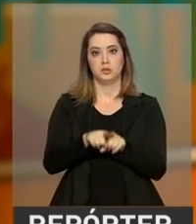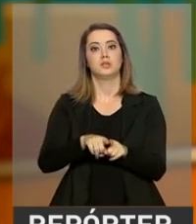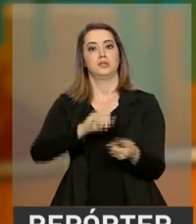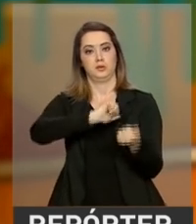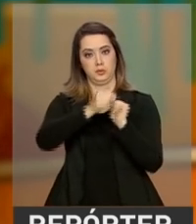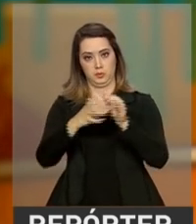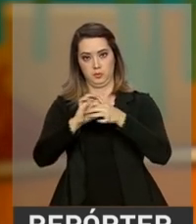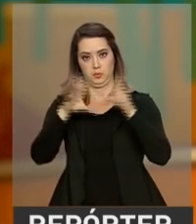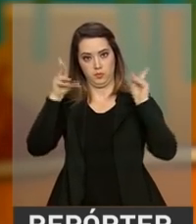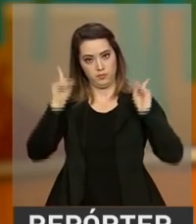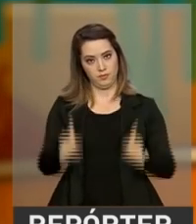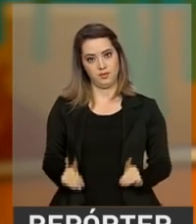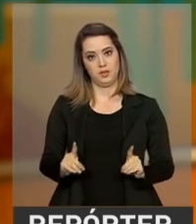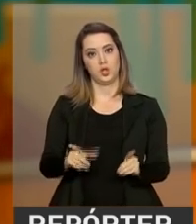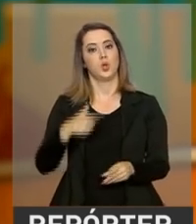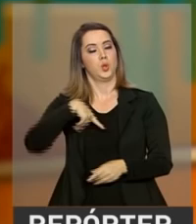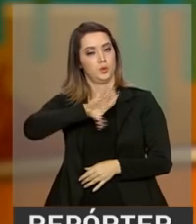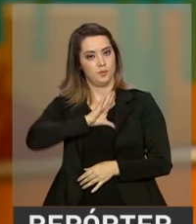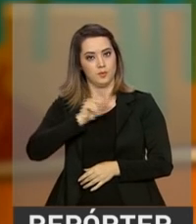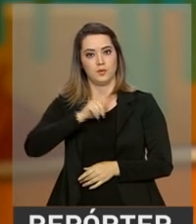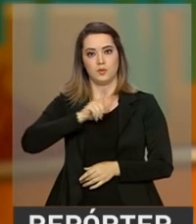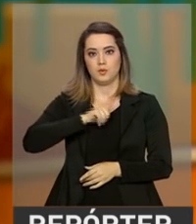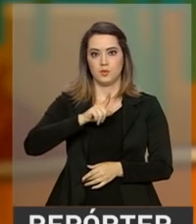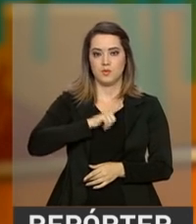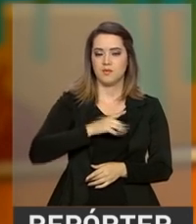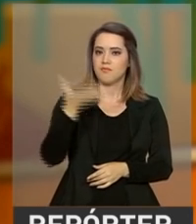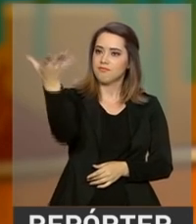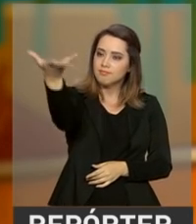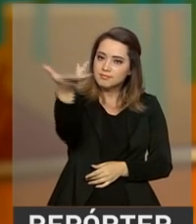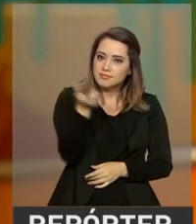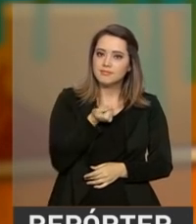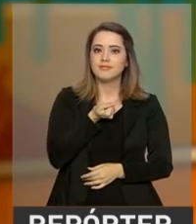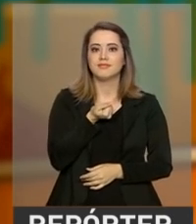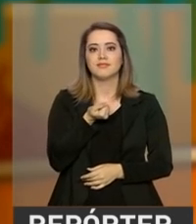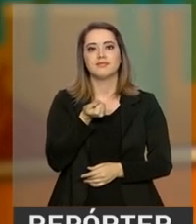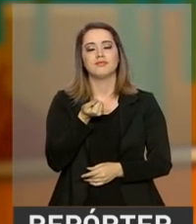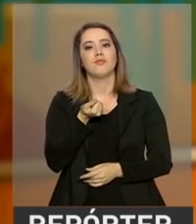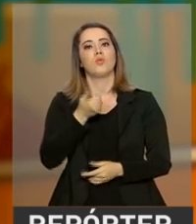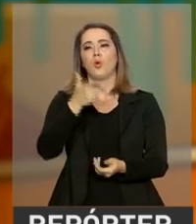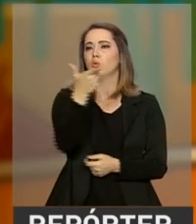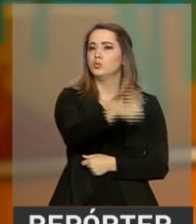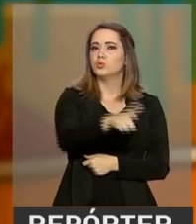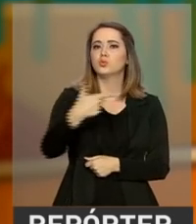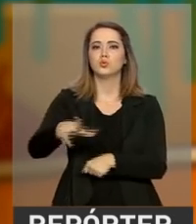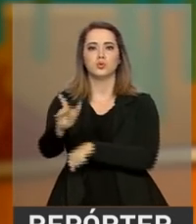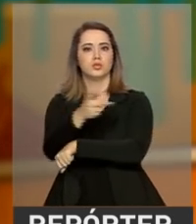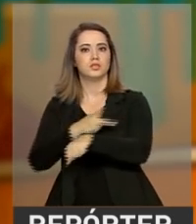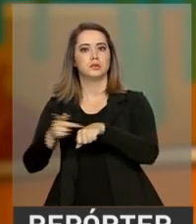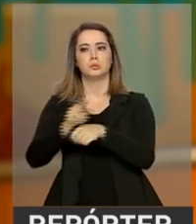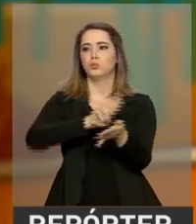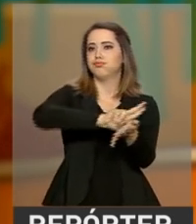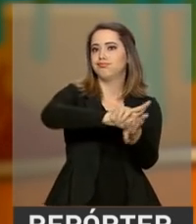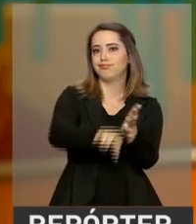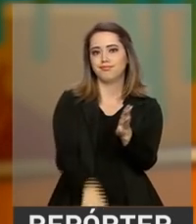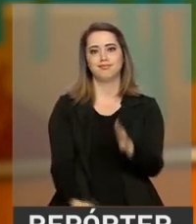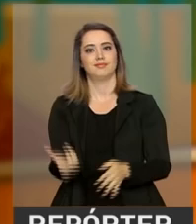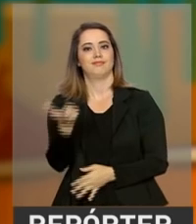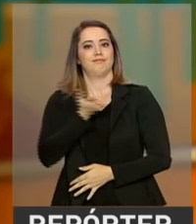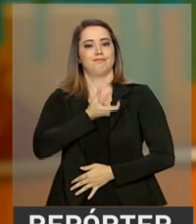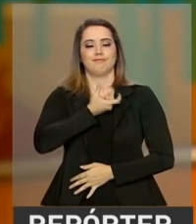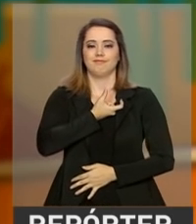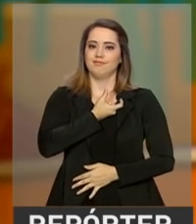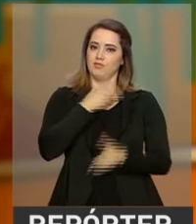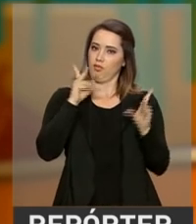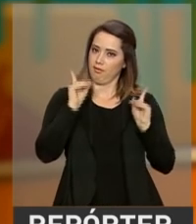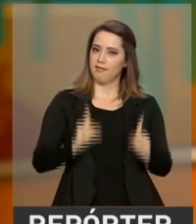nos paralímpicos nós temos recebido, durante os Jogos Olímpicos em outros países, muitas medalhas e pretendemos